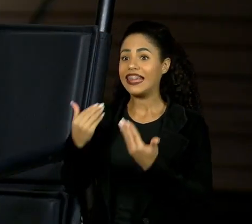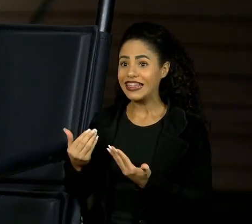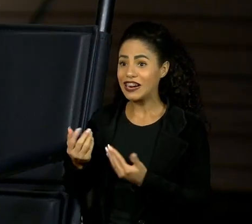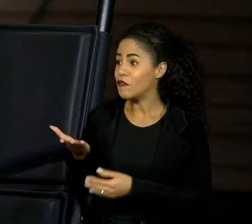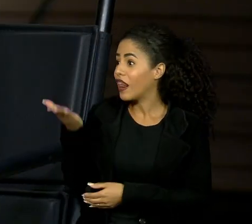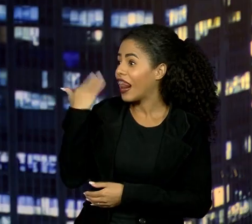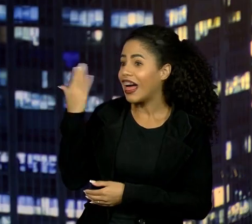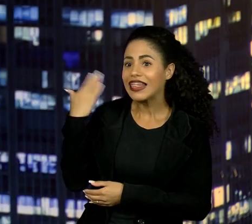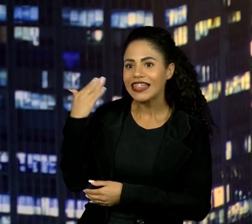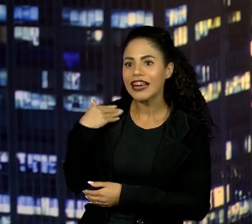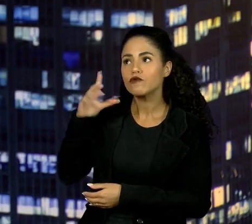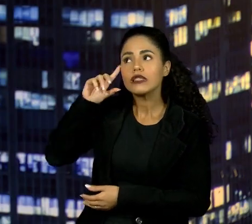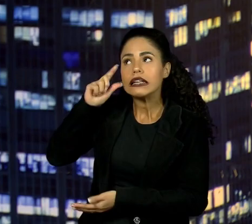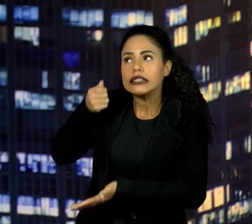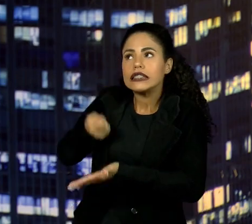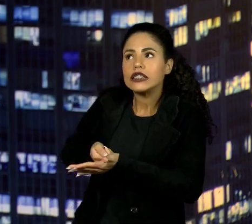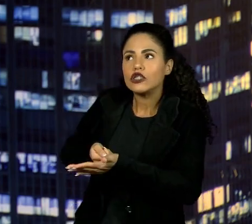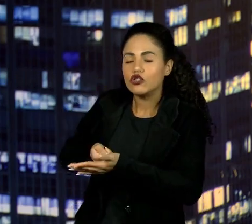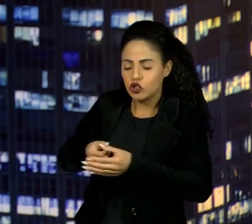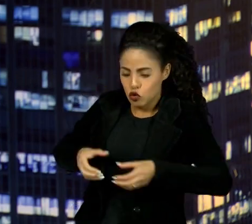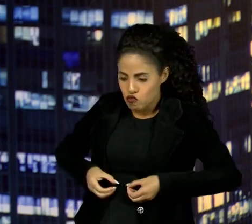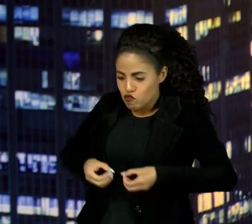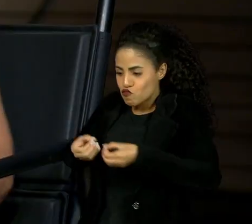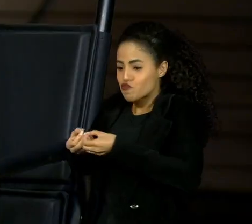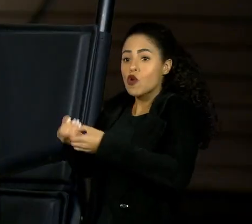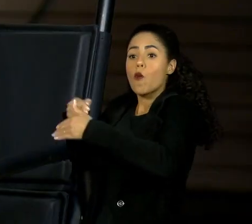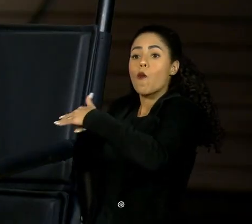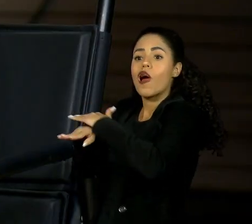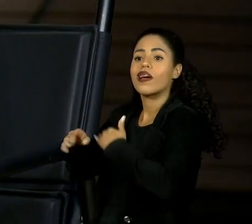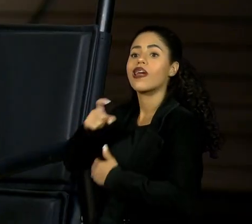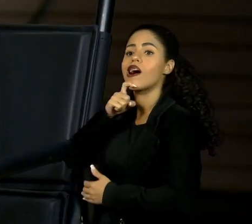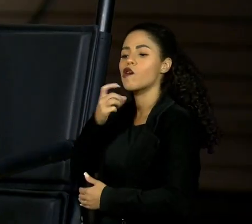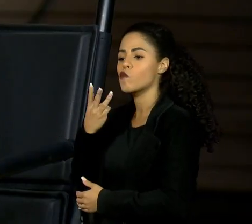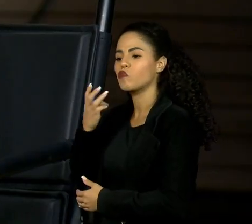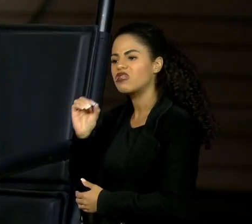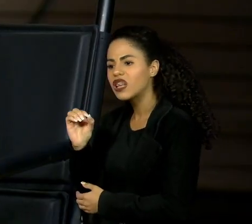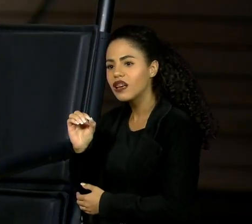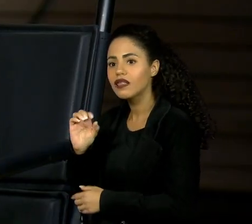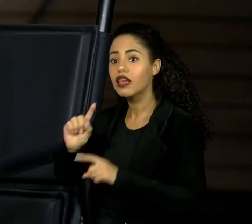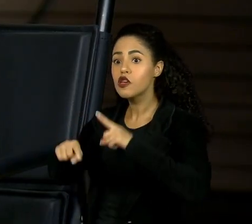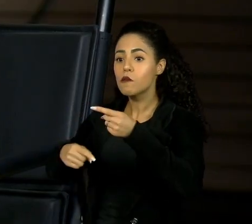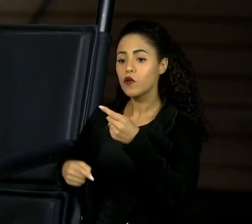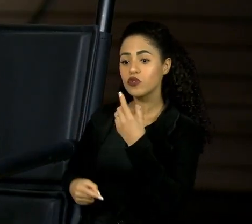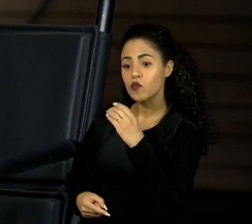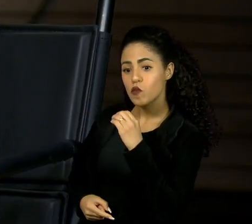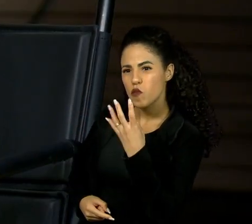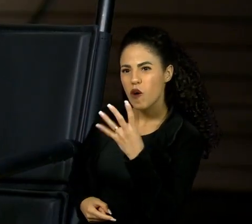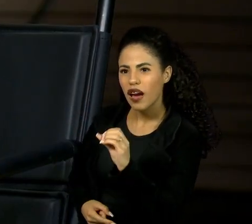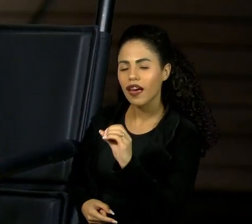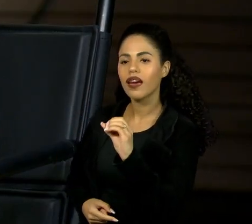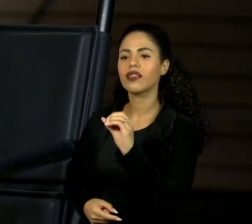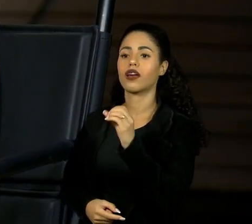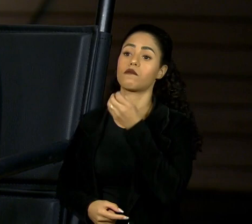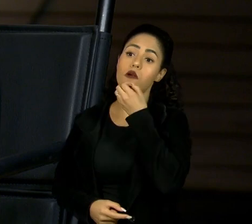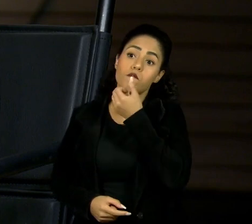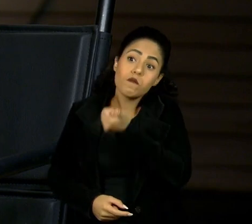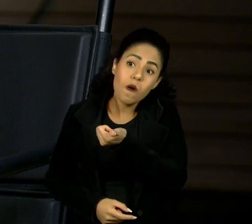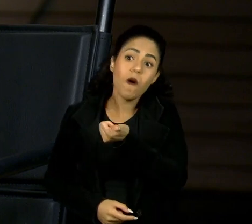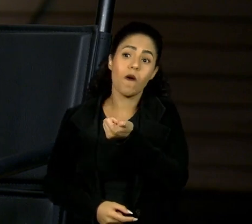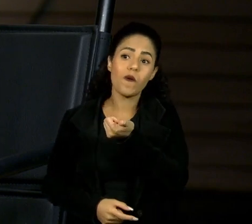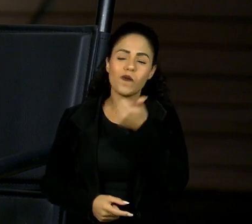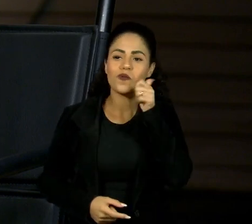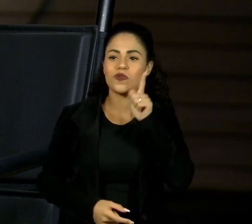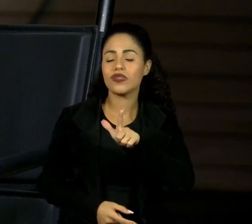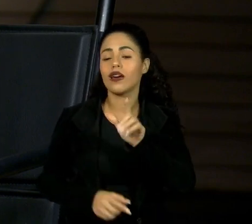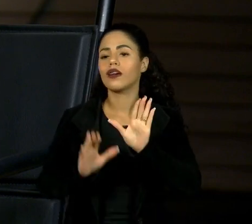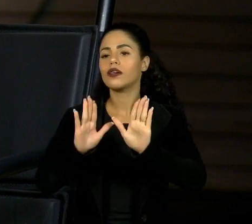super importante. é uma máquina do tempo É, de mais ou fertilidade. menos, mais ou menos. Uhum. Mas a ideia não é trazer uma garantia para essas mulheres,